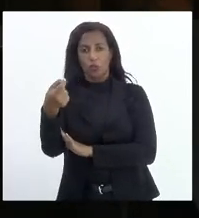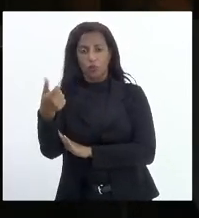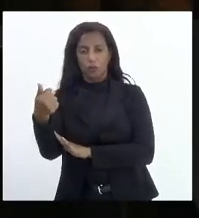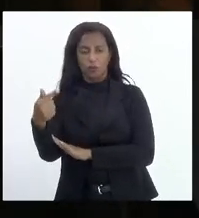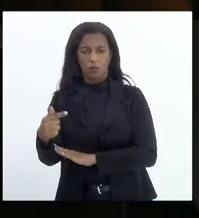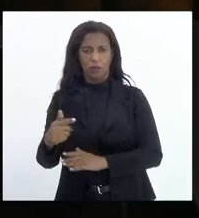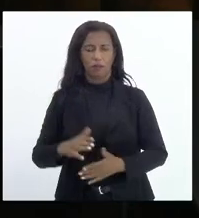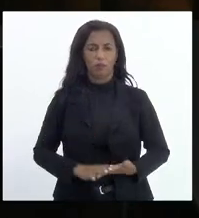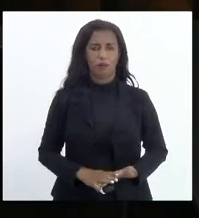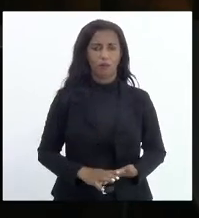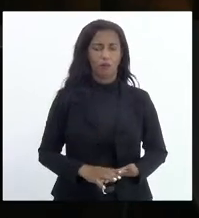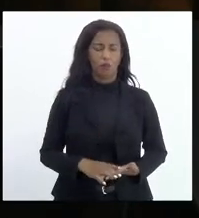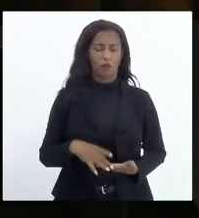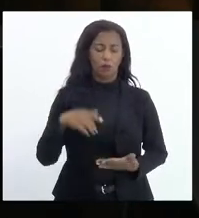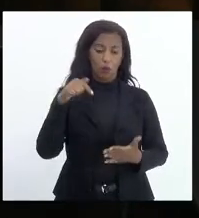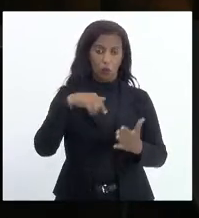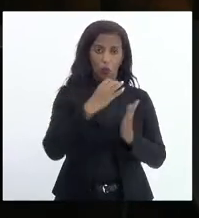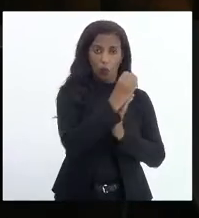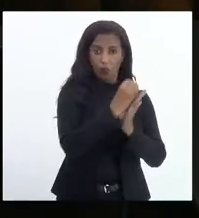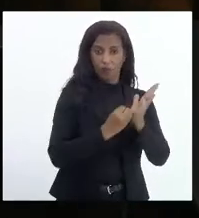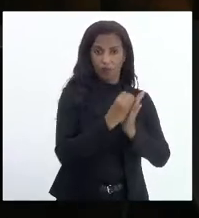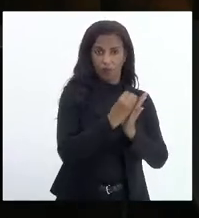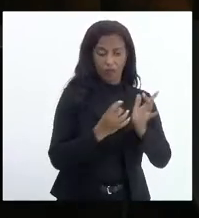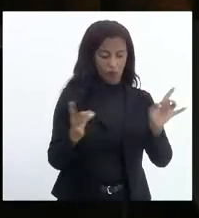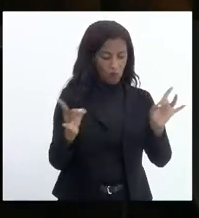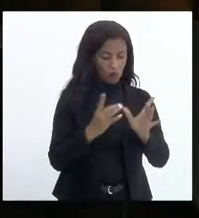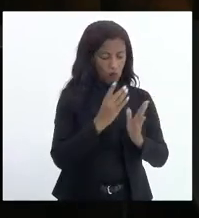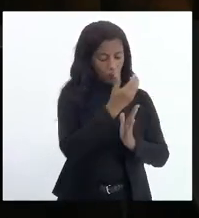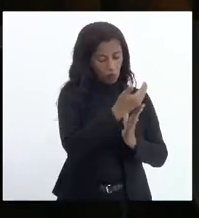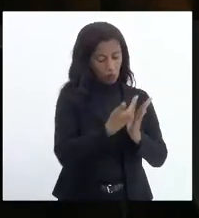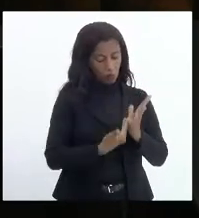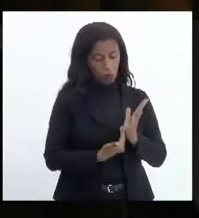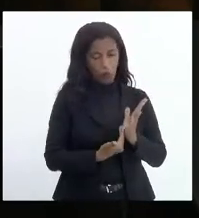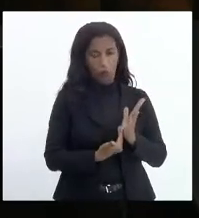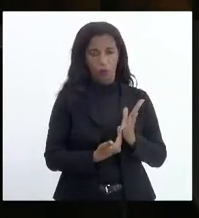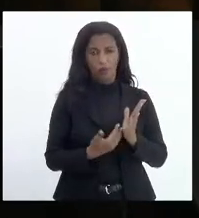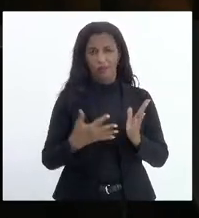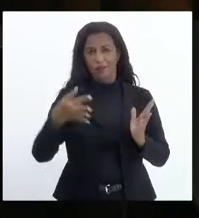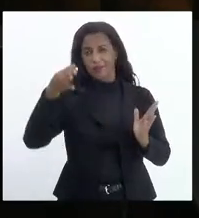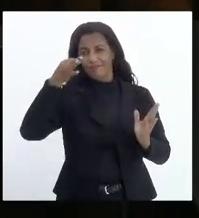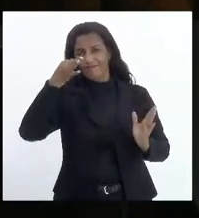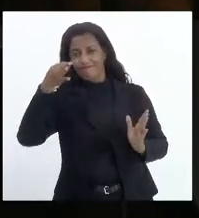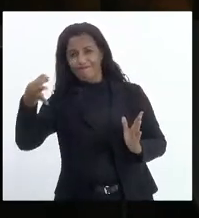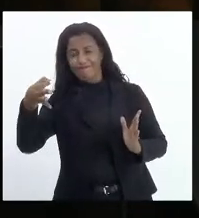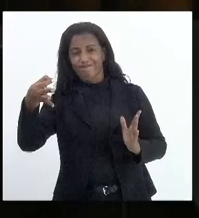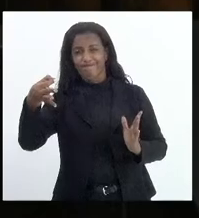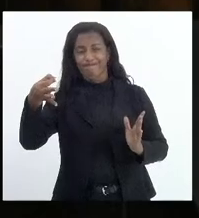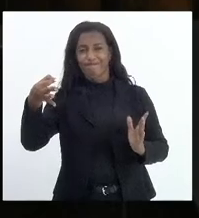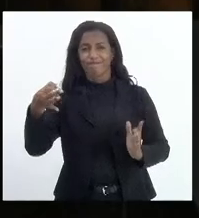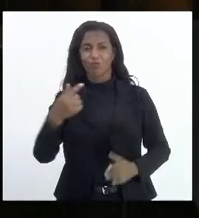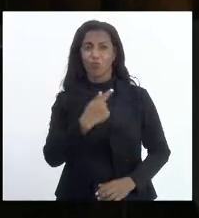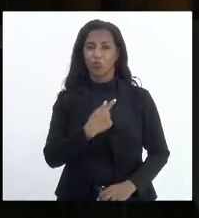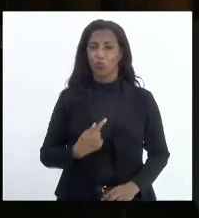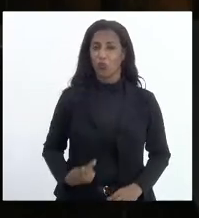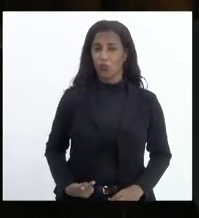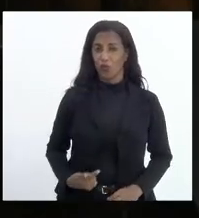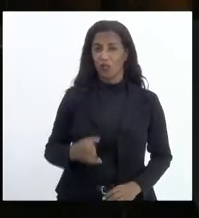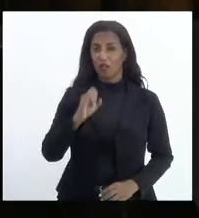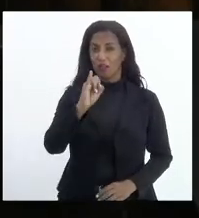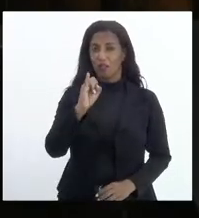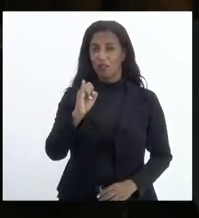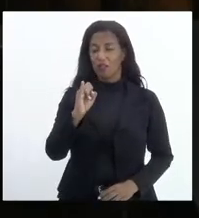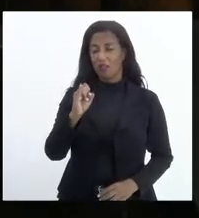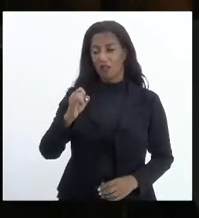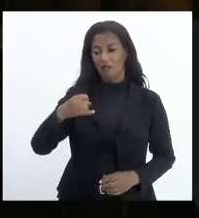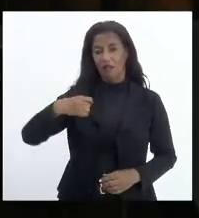17 conhece eu fiz senhora Presidente eu tô chamando atenção ao governo que se ele vai